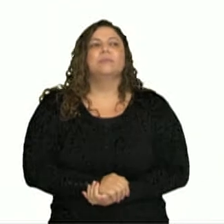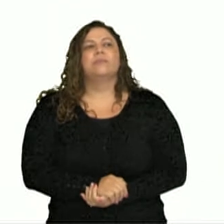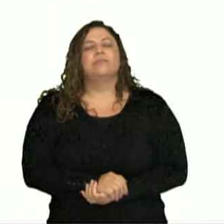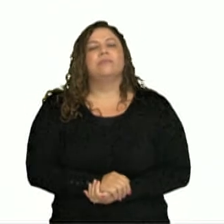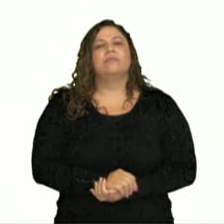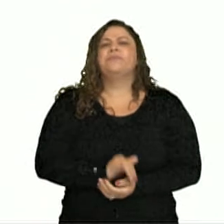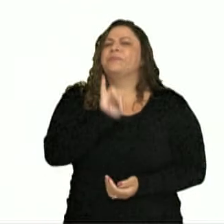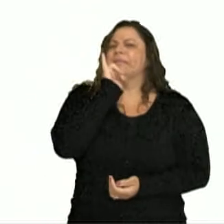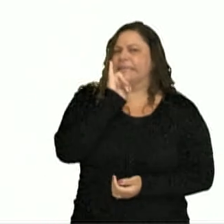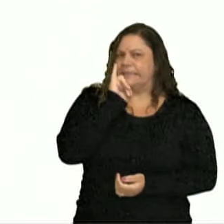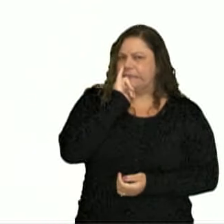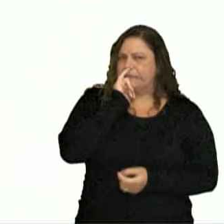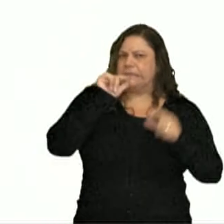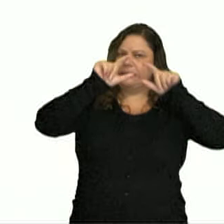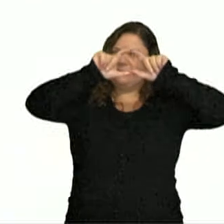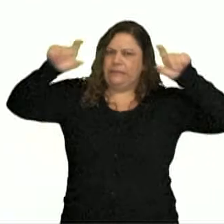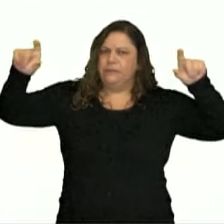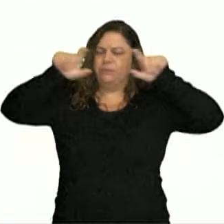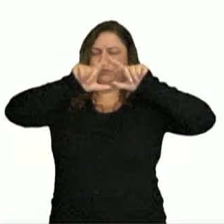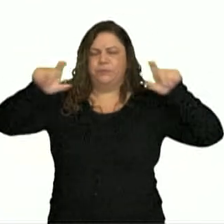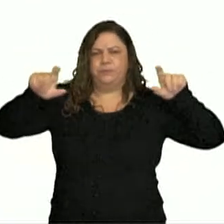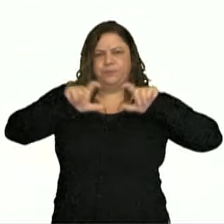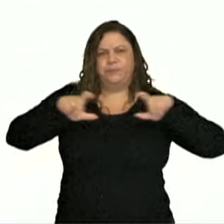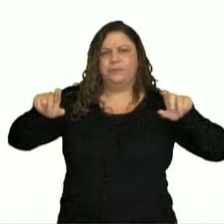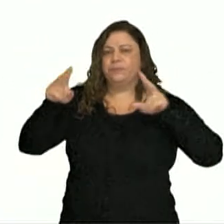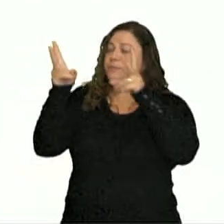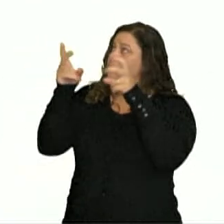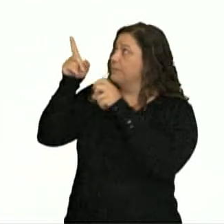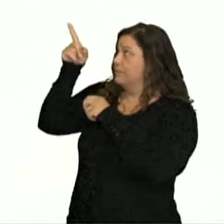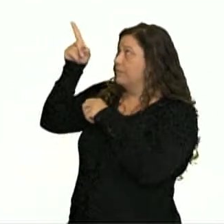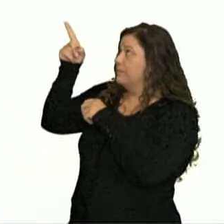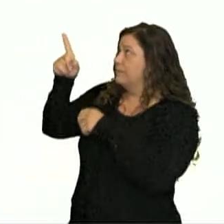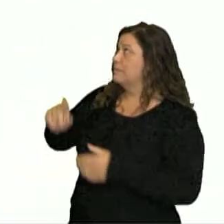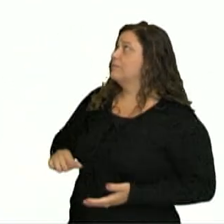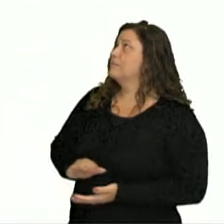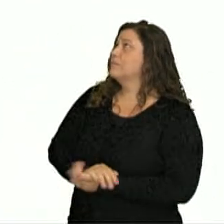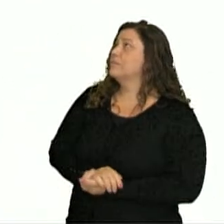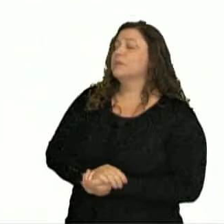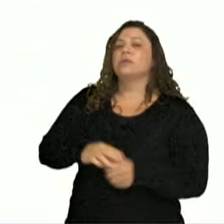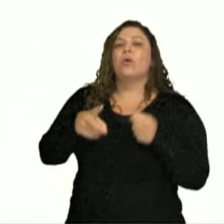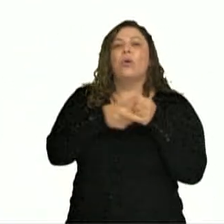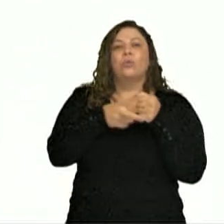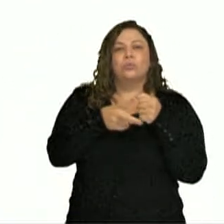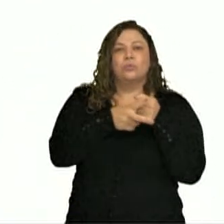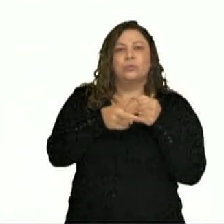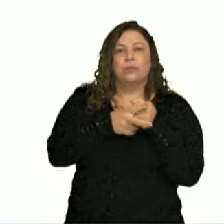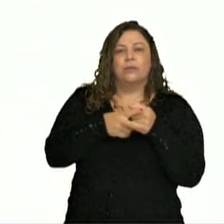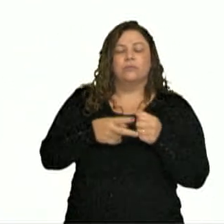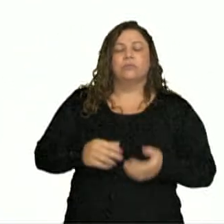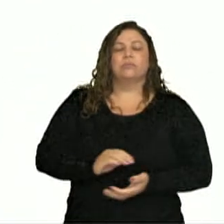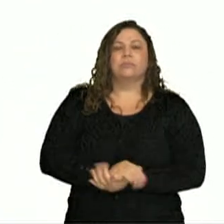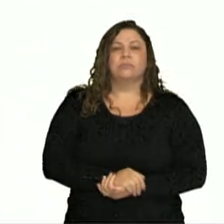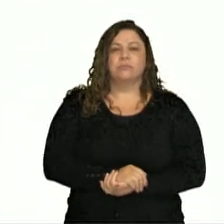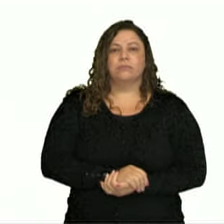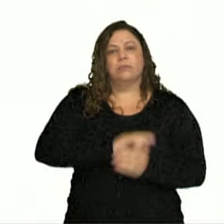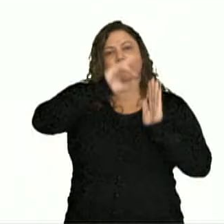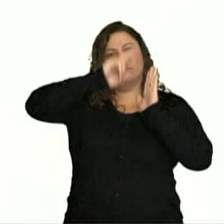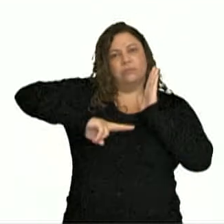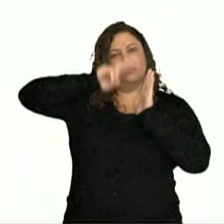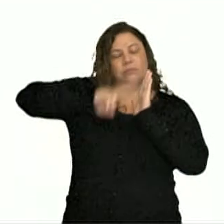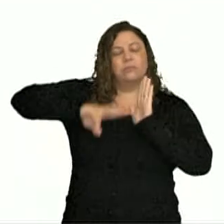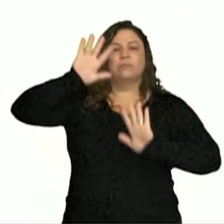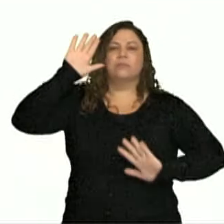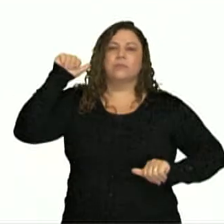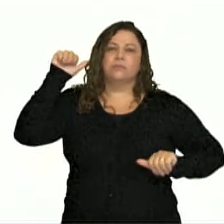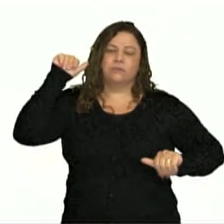Exemplos de frases com imperativo negativo irregular, com os verbos irregulares. No pidas la